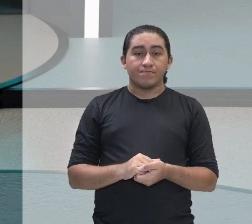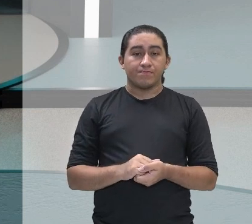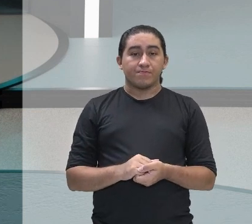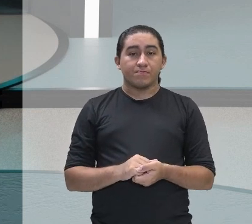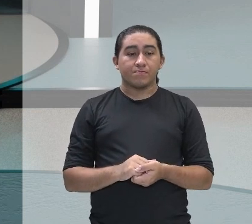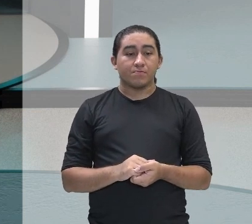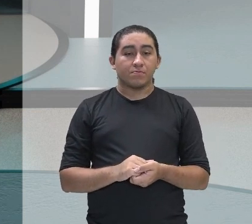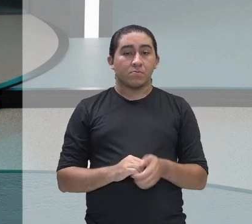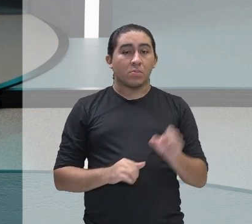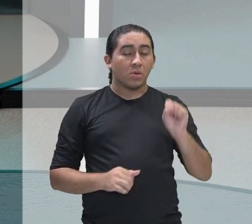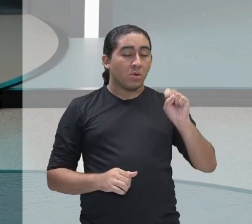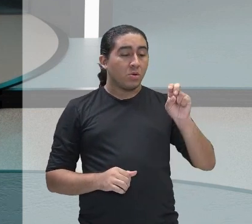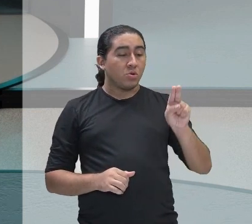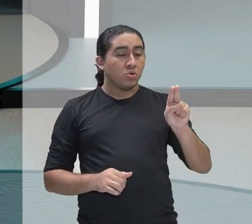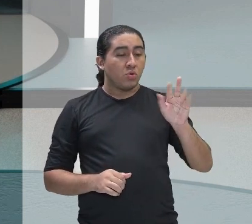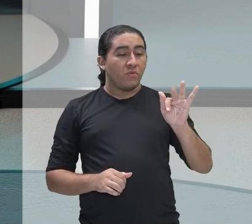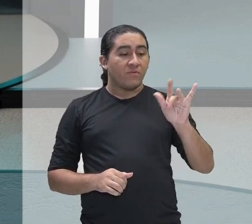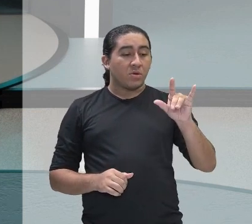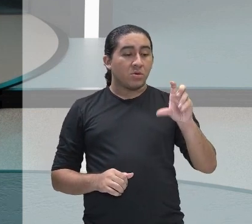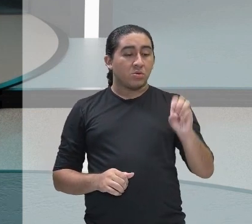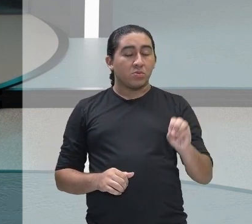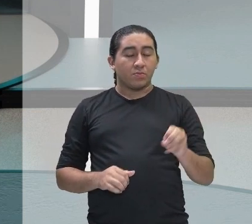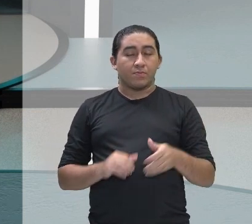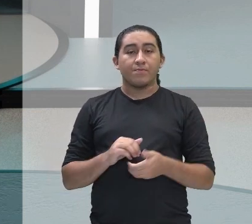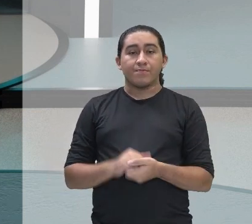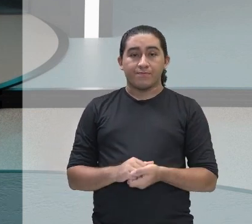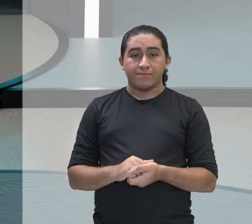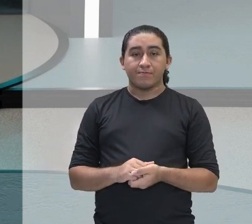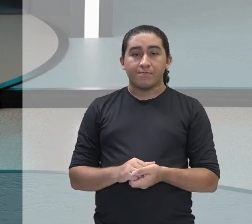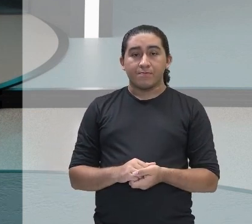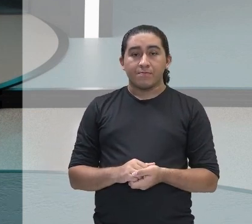sufixo izar. A palavra